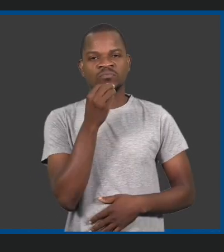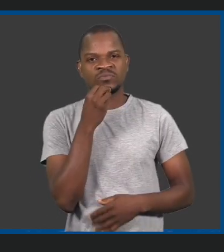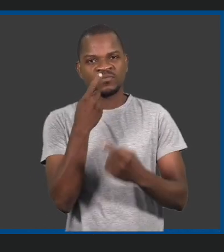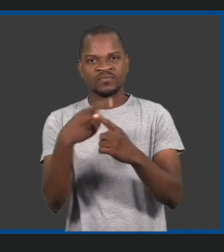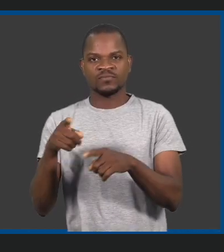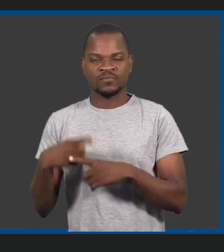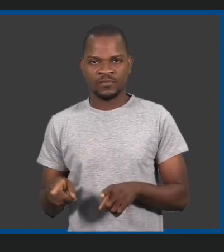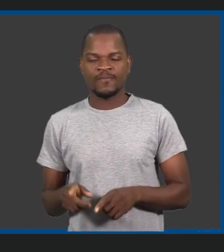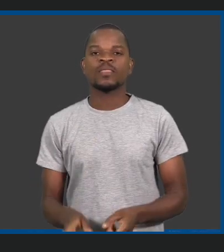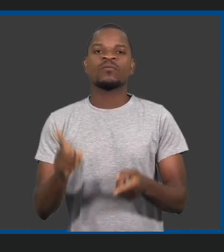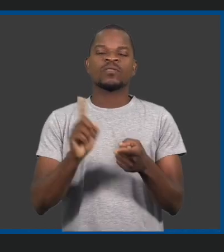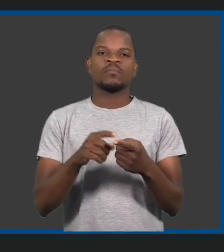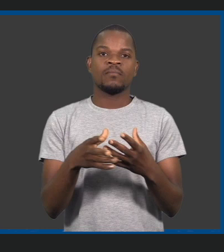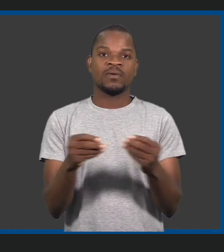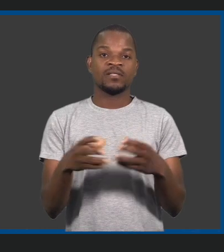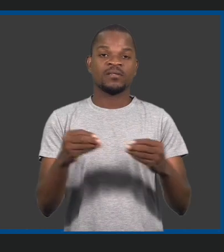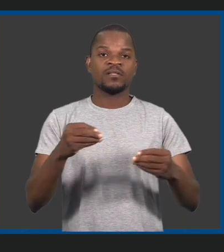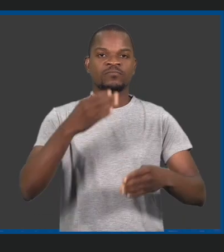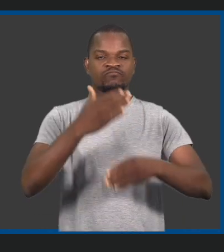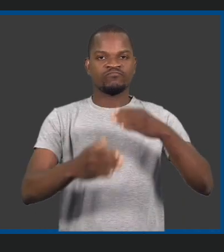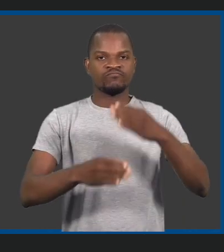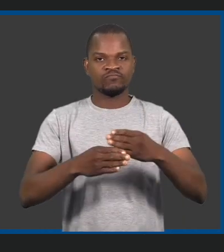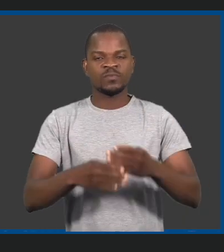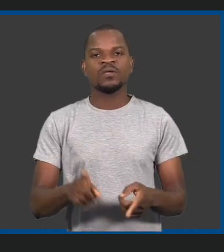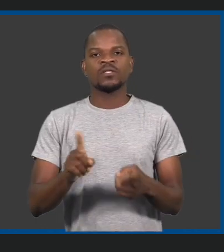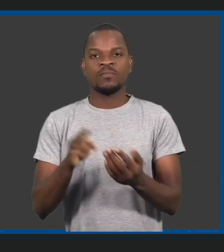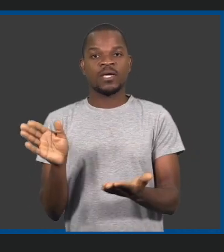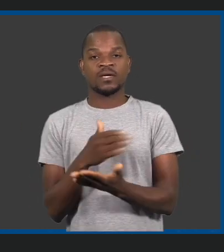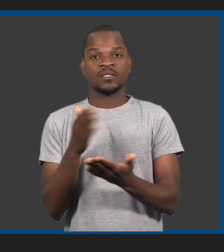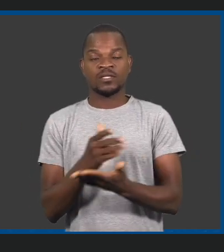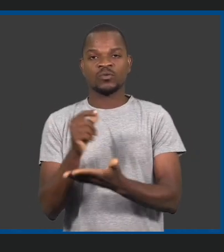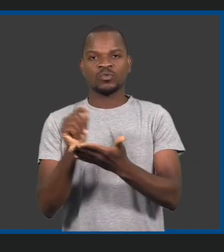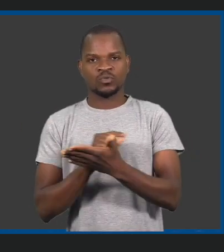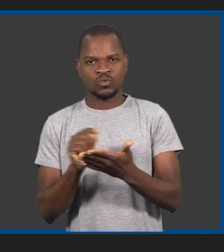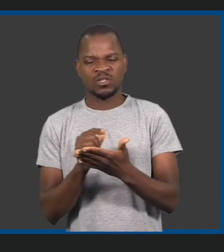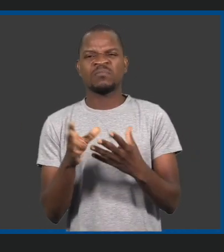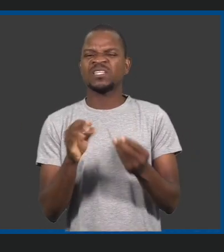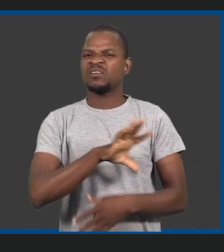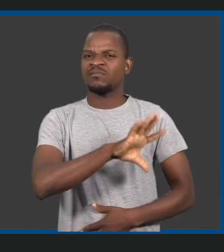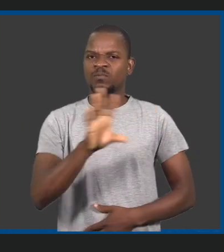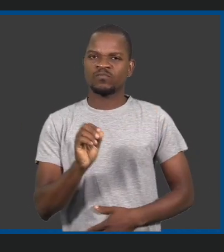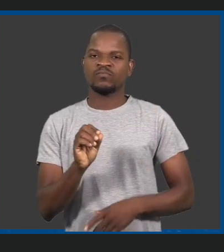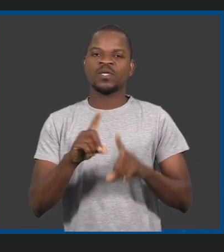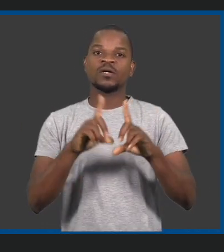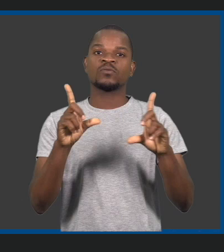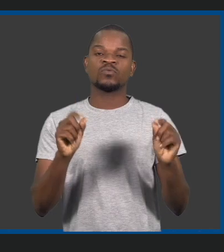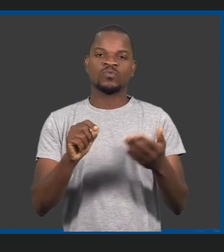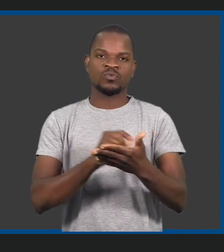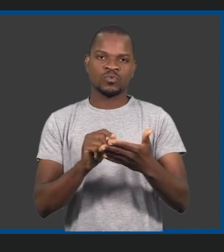distribuímos a alimentação, artigos de construção,